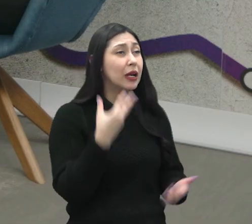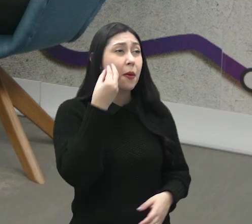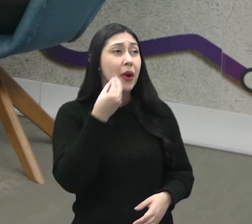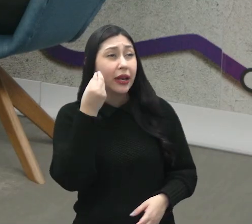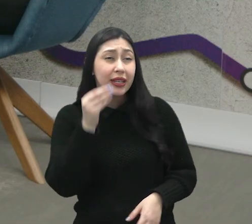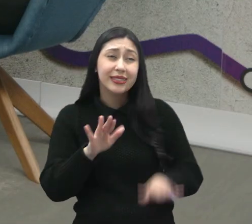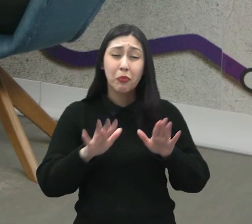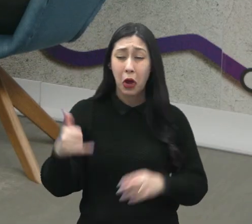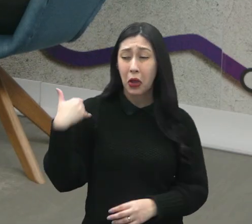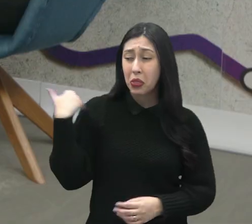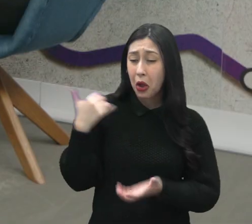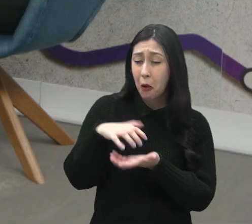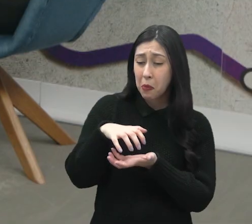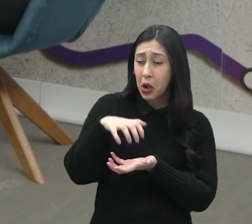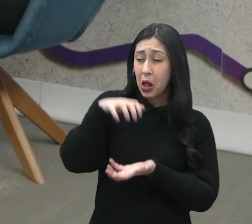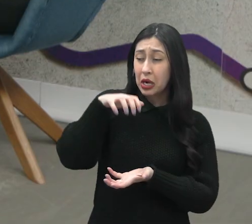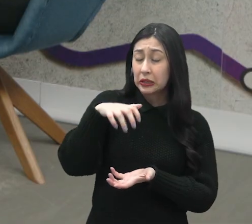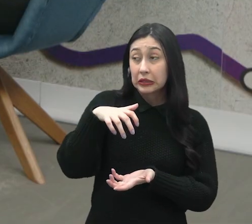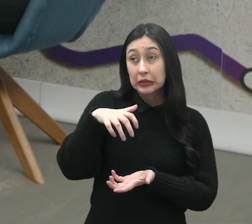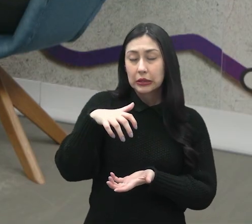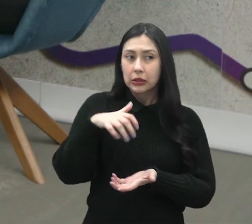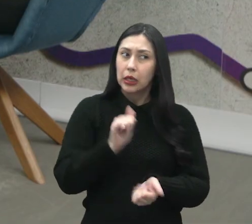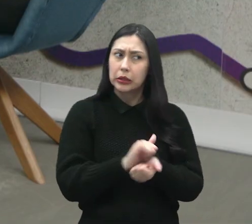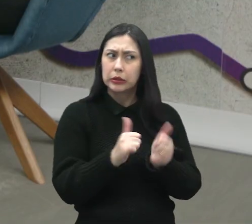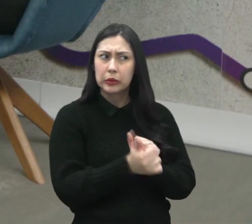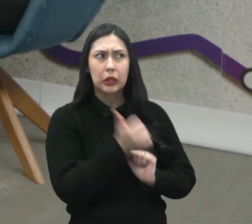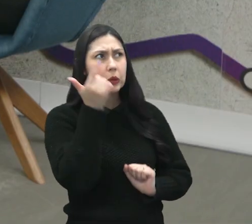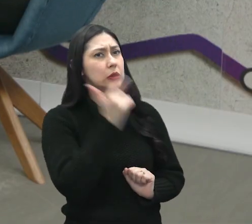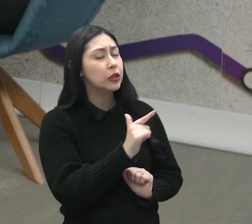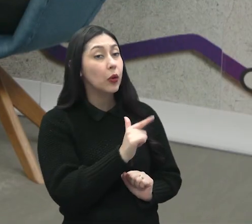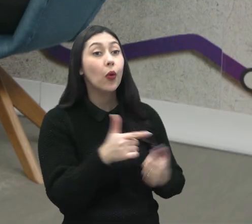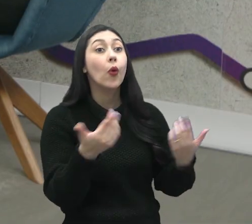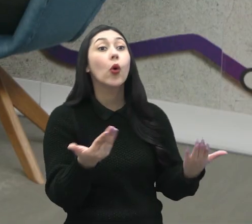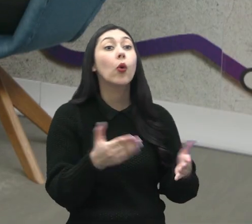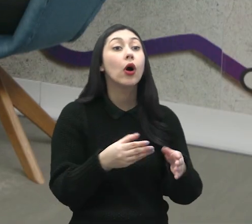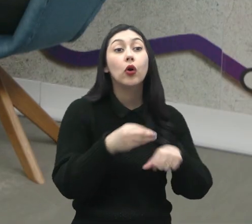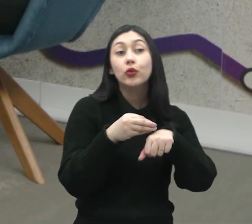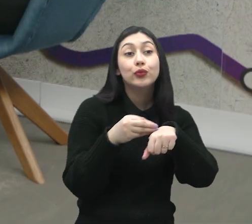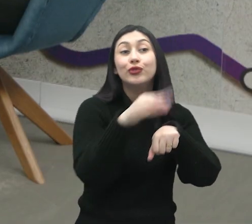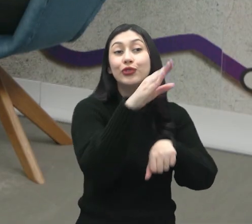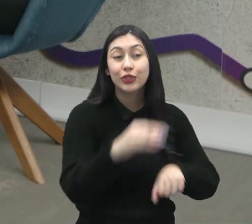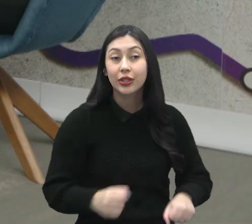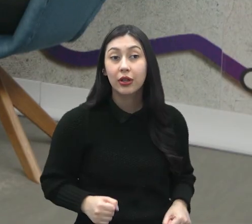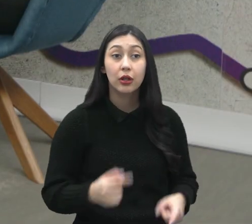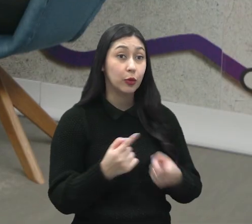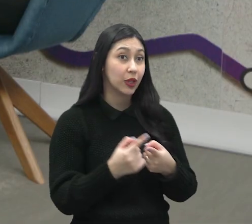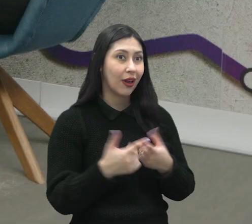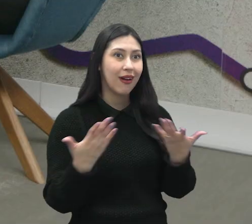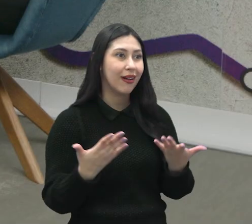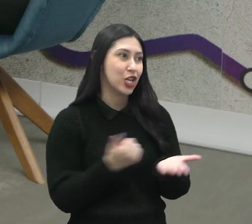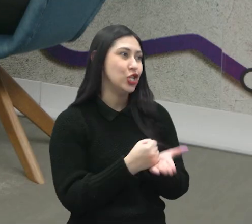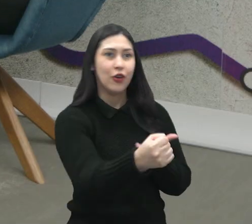eu tô mais velha, será que eu vou conseguir me adaptar? Que dica que você daria para essas pessoas também? Porque nunca é tarde,